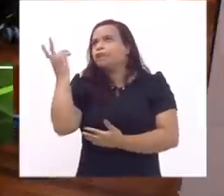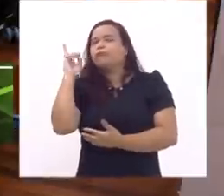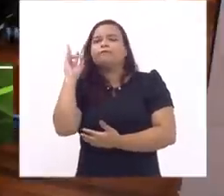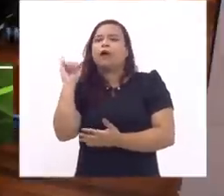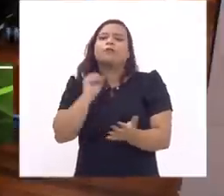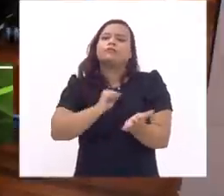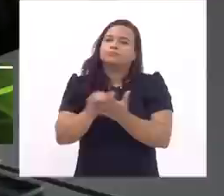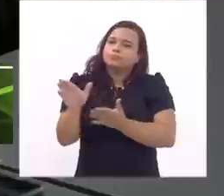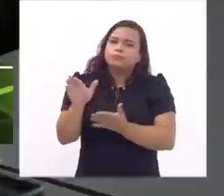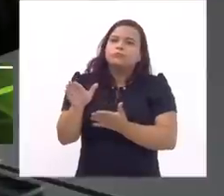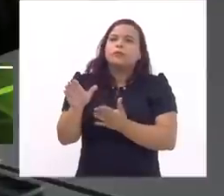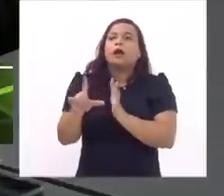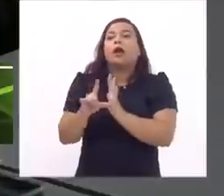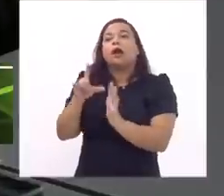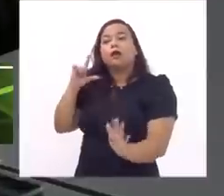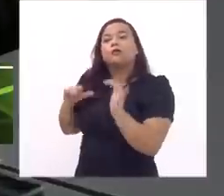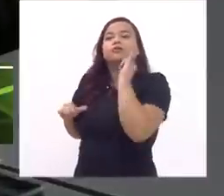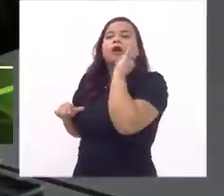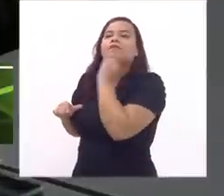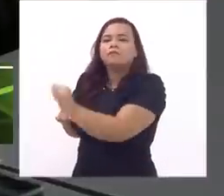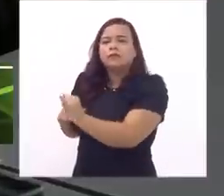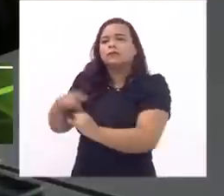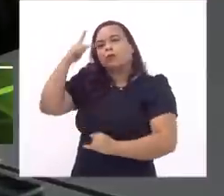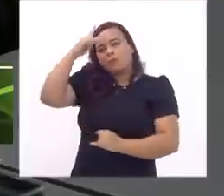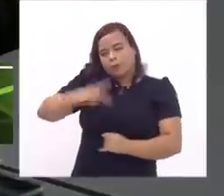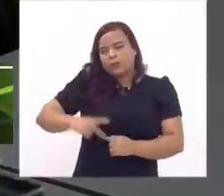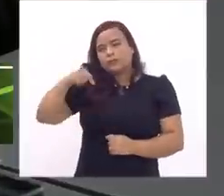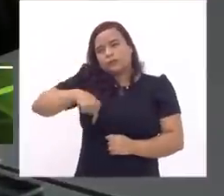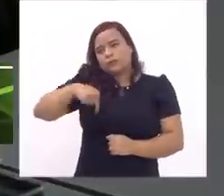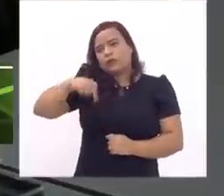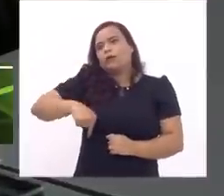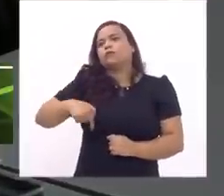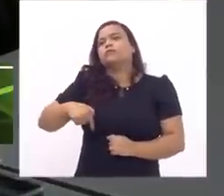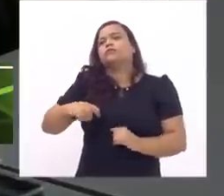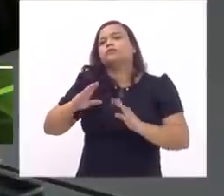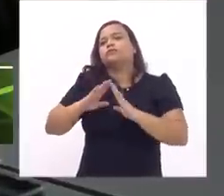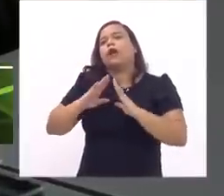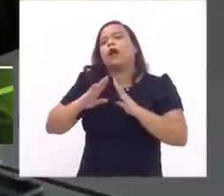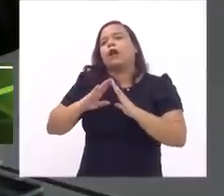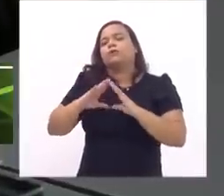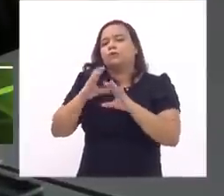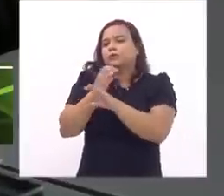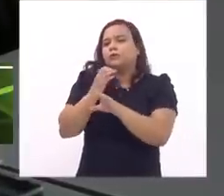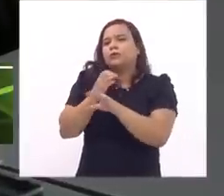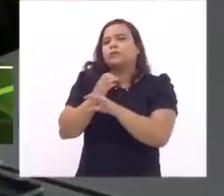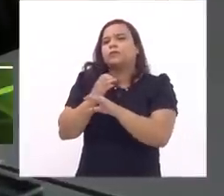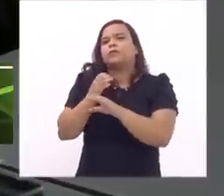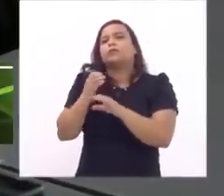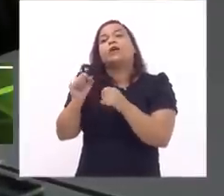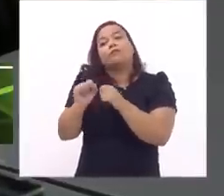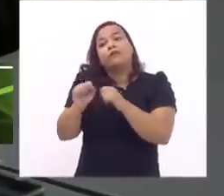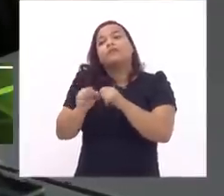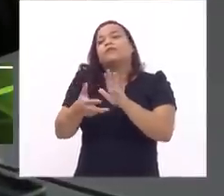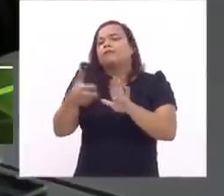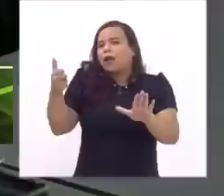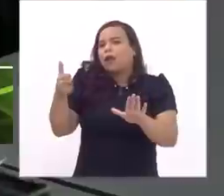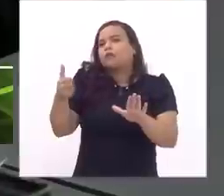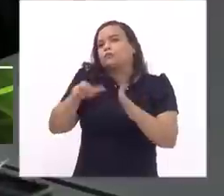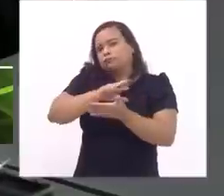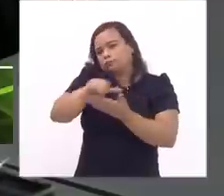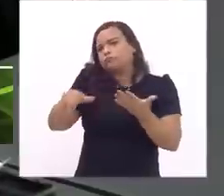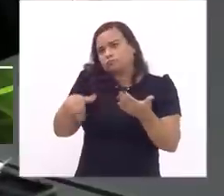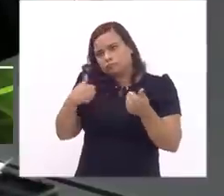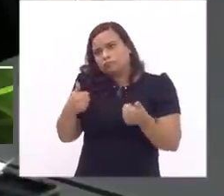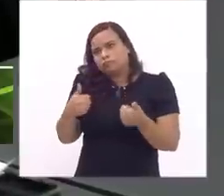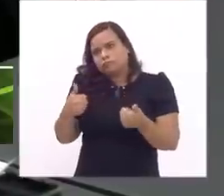exoneração, antes informe ao presidente da casa para que ele possa trazer a apreciação do veto. Não, exatamente. Então, acho que com